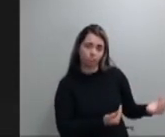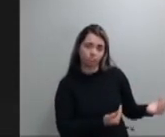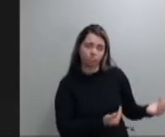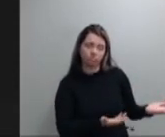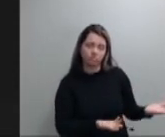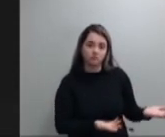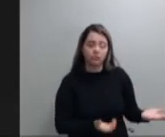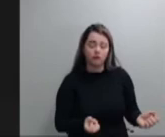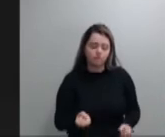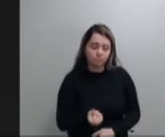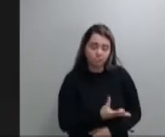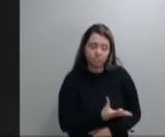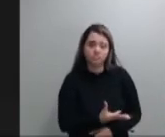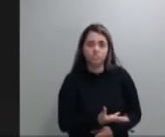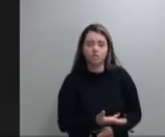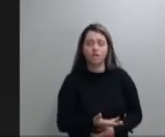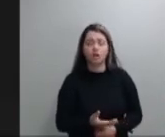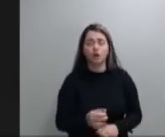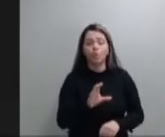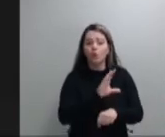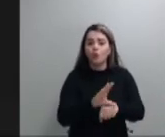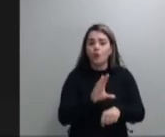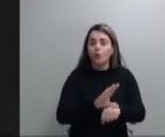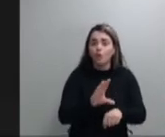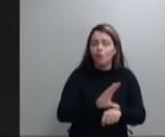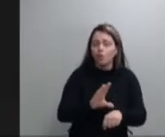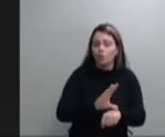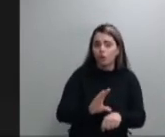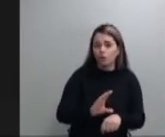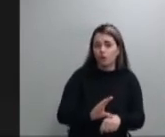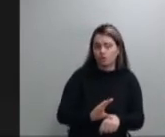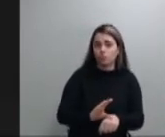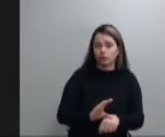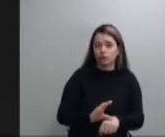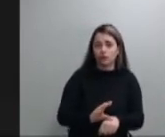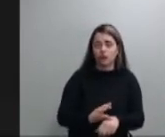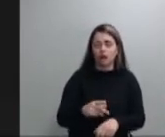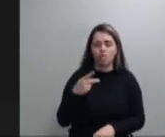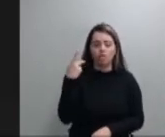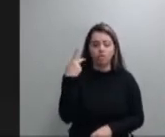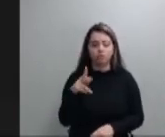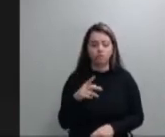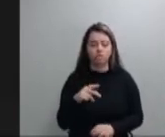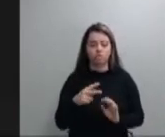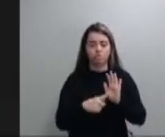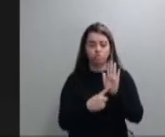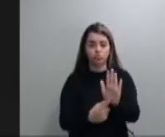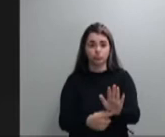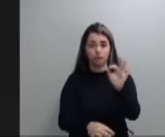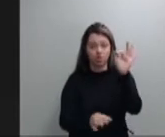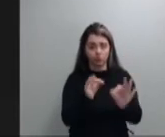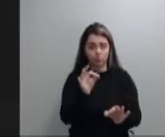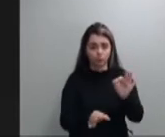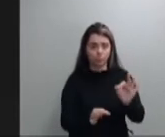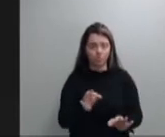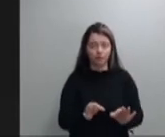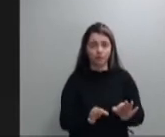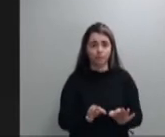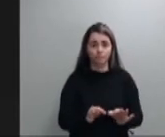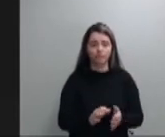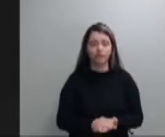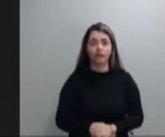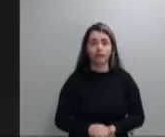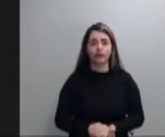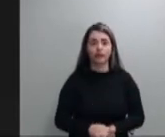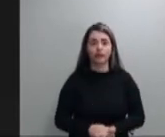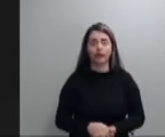acadêmicos em concurso para outorga de delegações de serventias extrajudiciais de notas e de registros tem o que